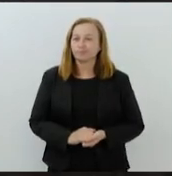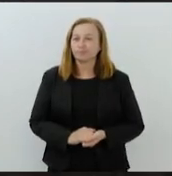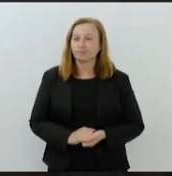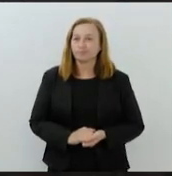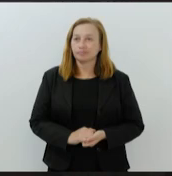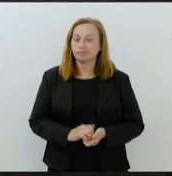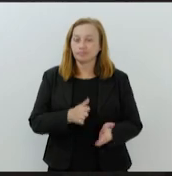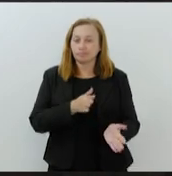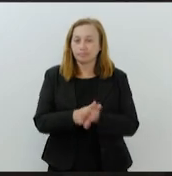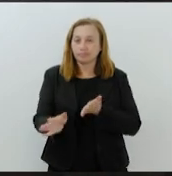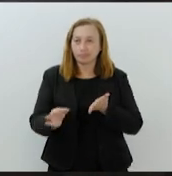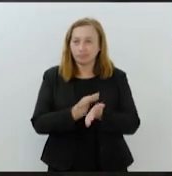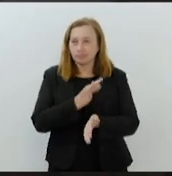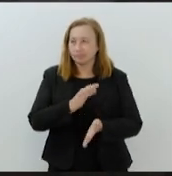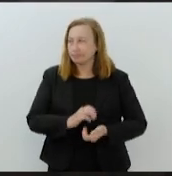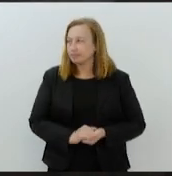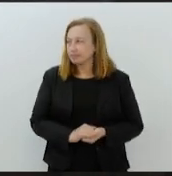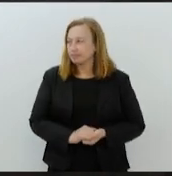vai autógrafo.